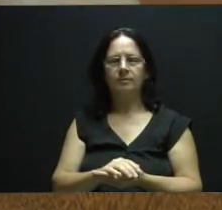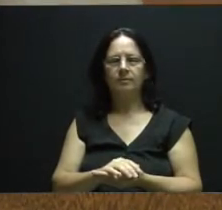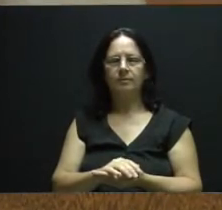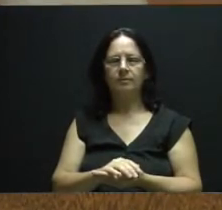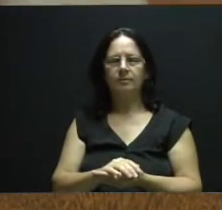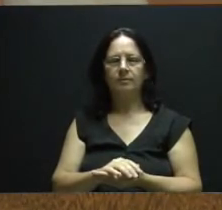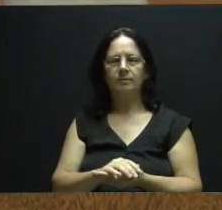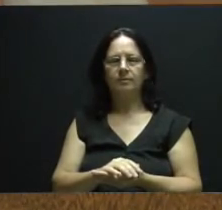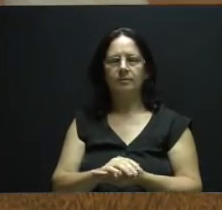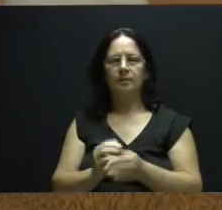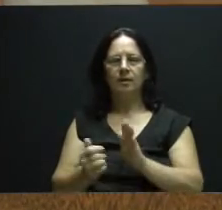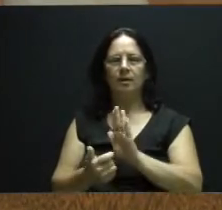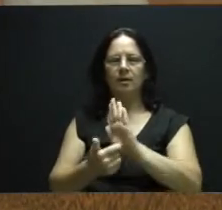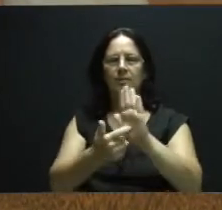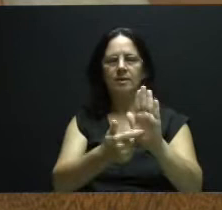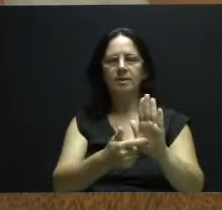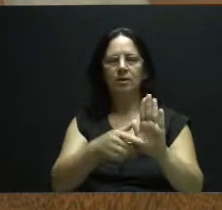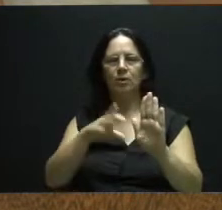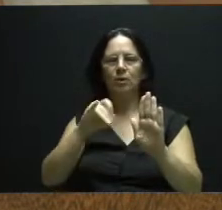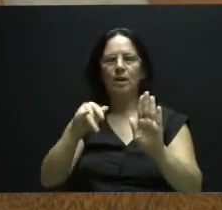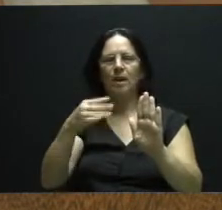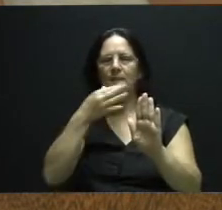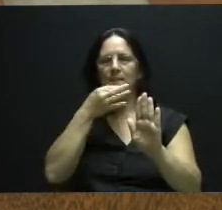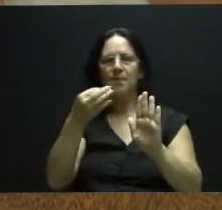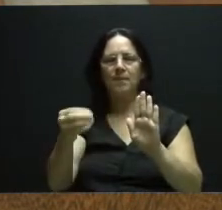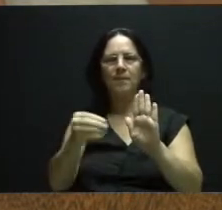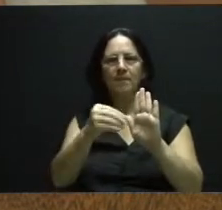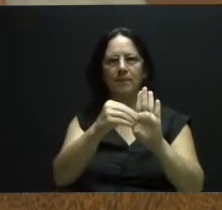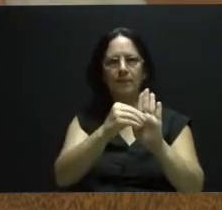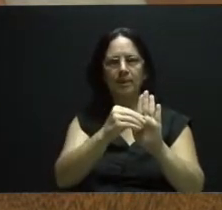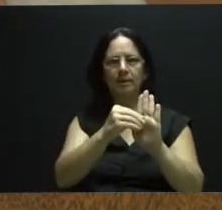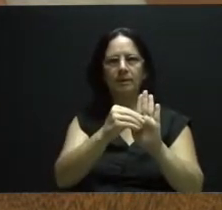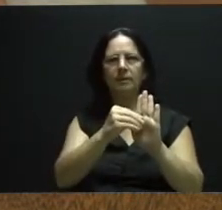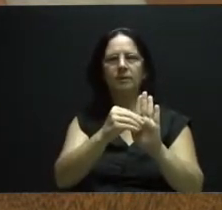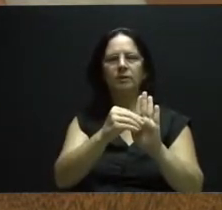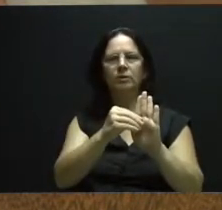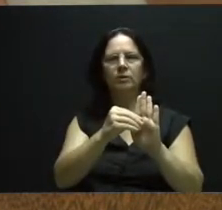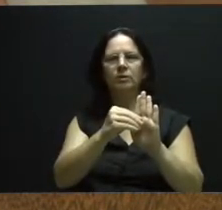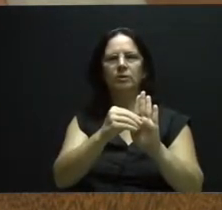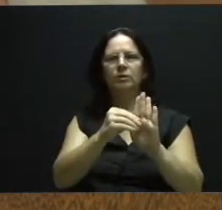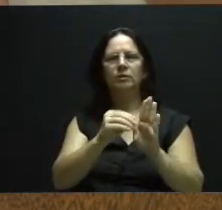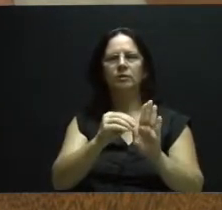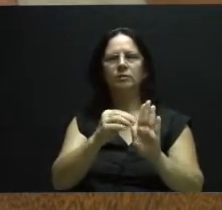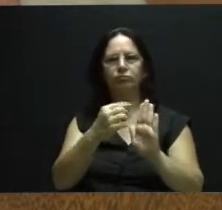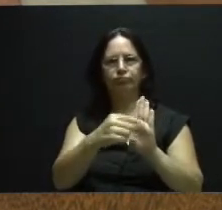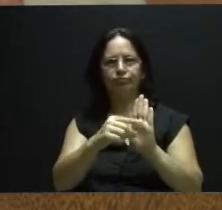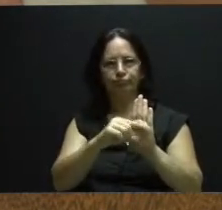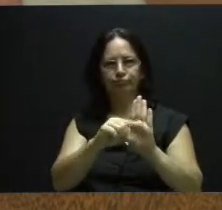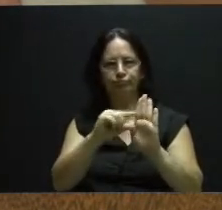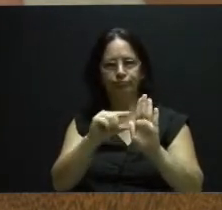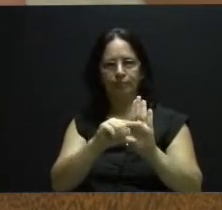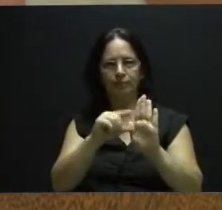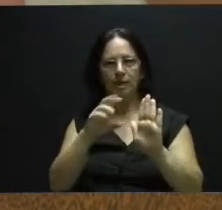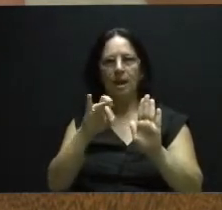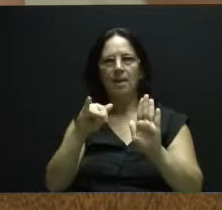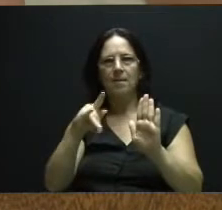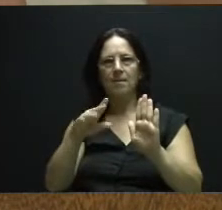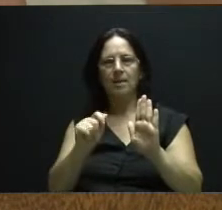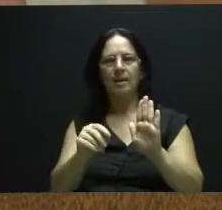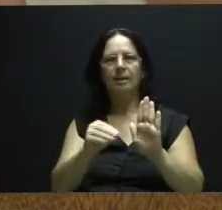apresentação de uma emenda é a sua ementa nos termos seguintes em mental